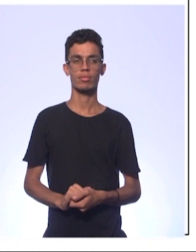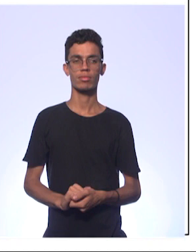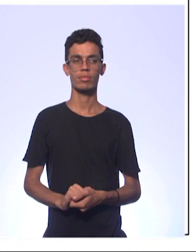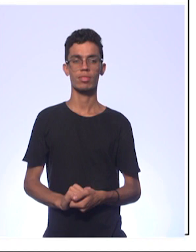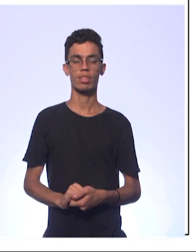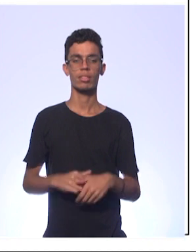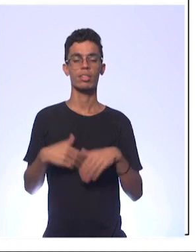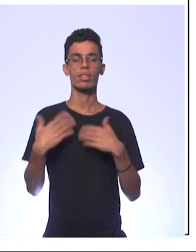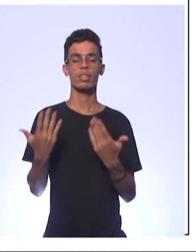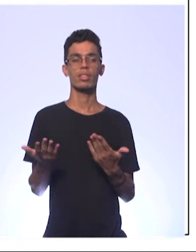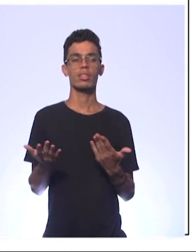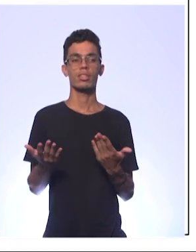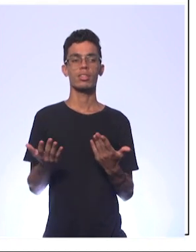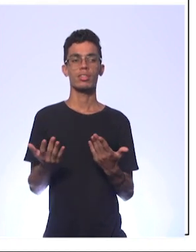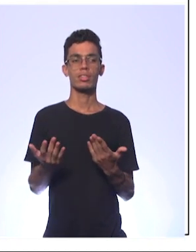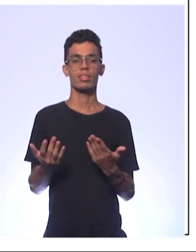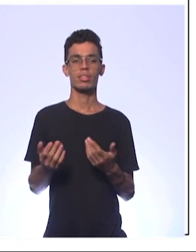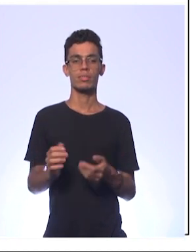Então,